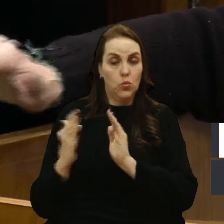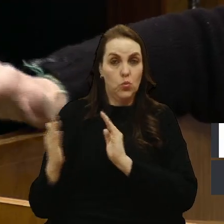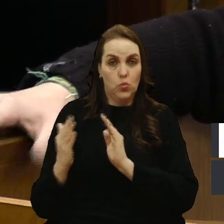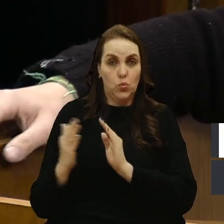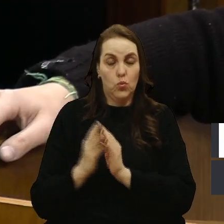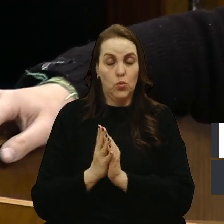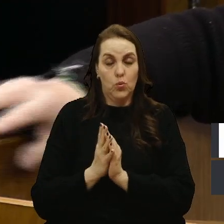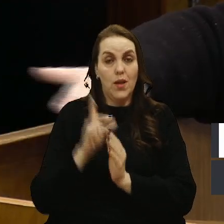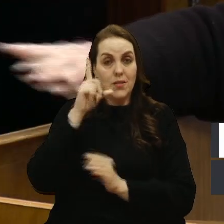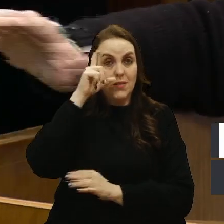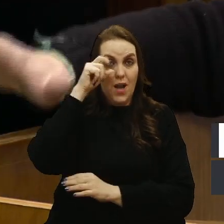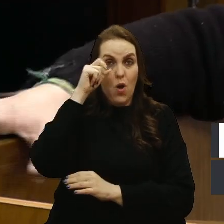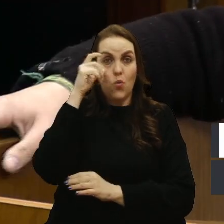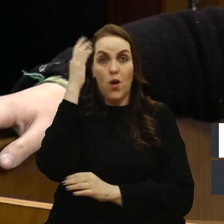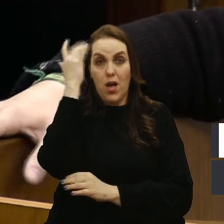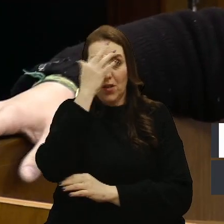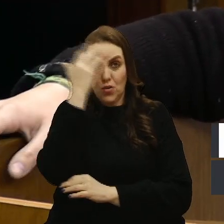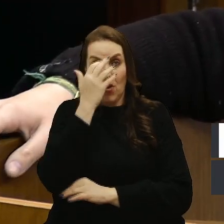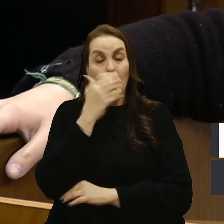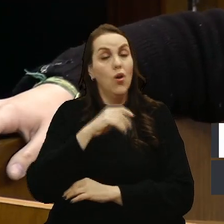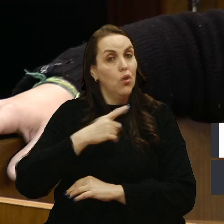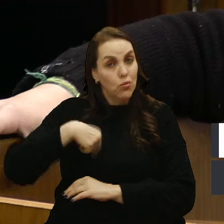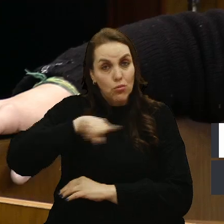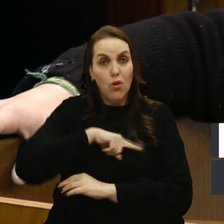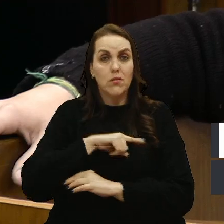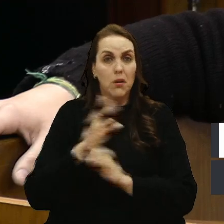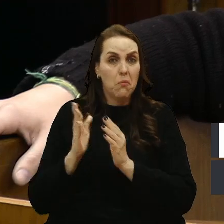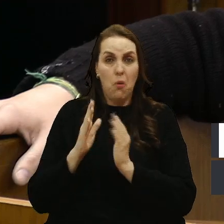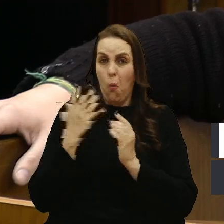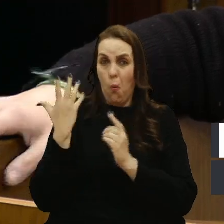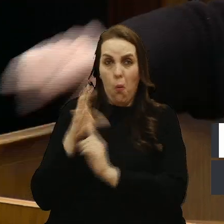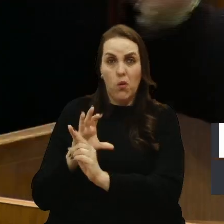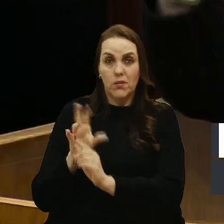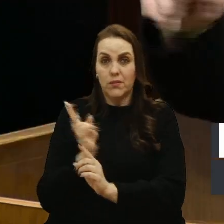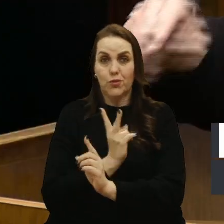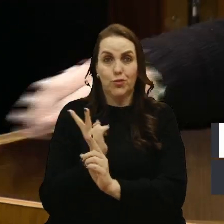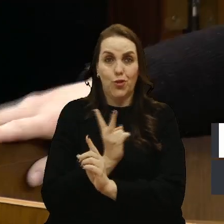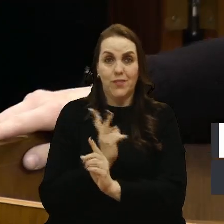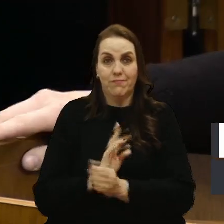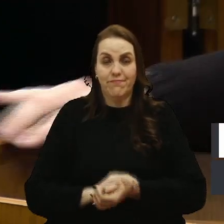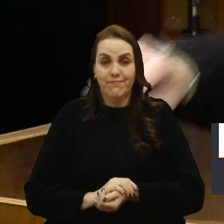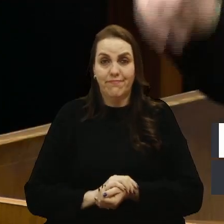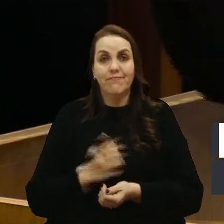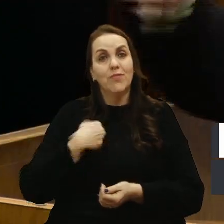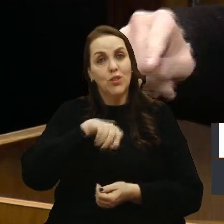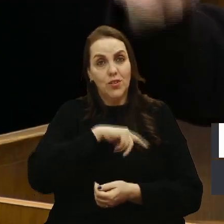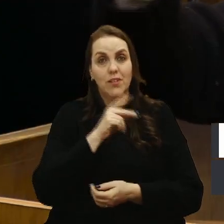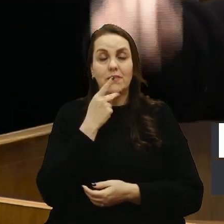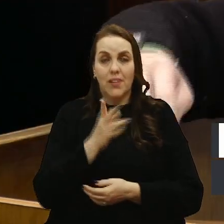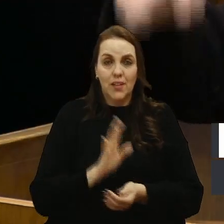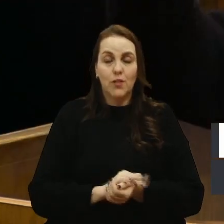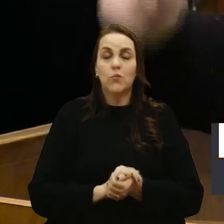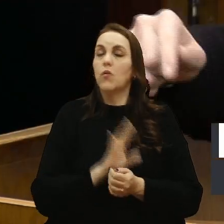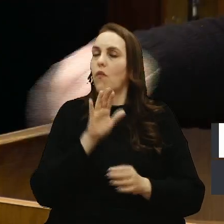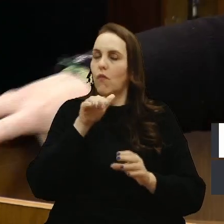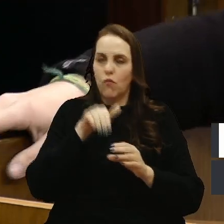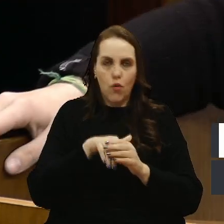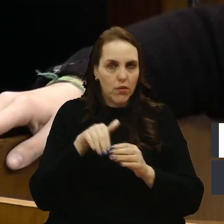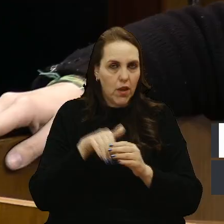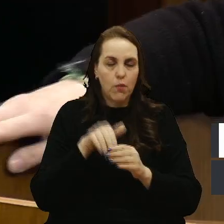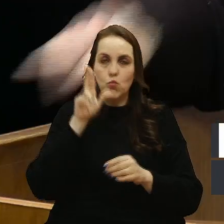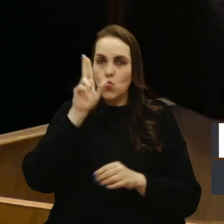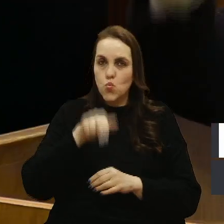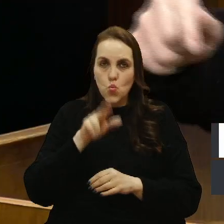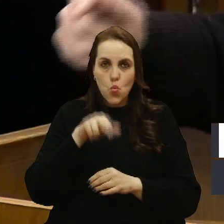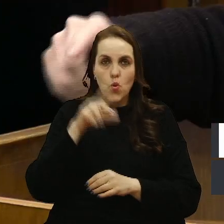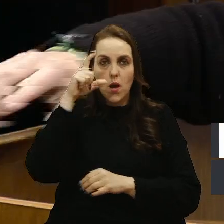nós seríamos oposição a qualquer um desses governos. E nós dissemos, nós não votaremos de forma alguma em